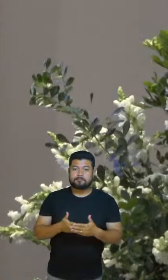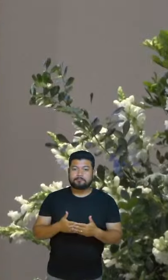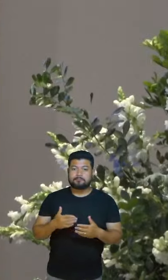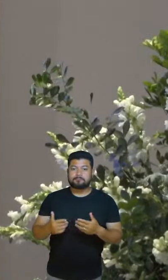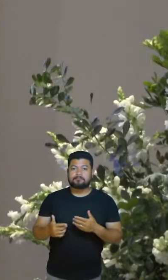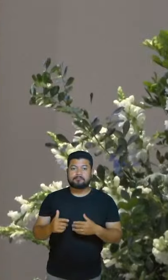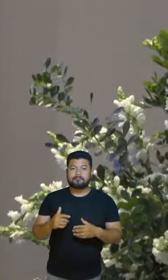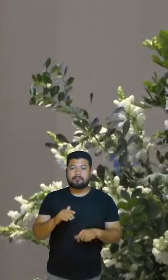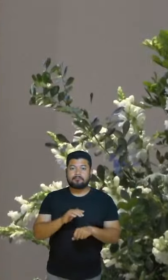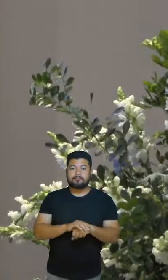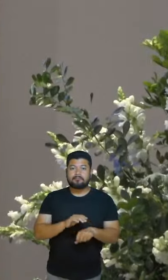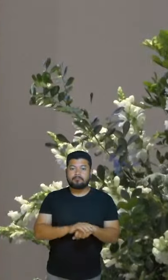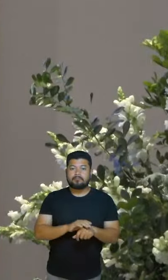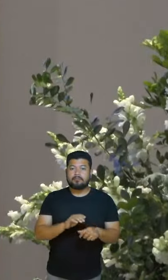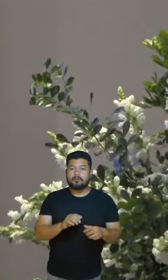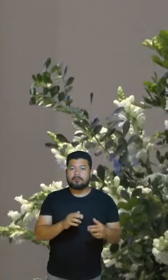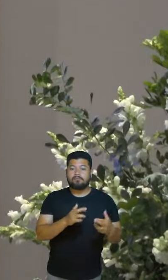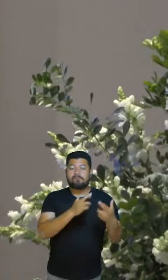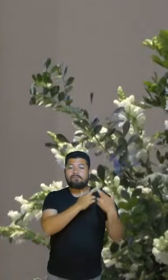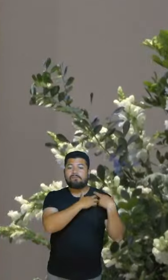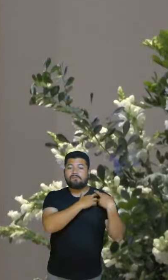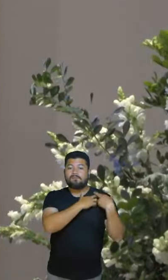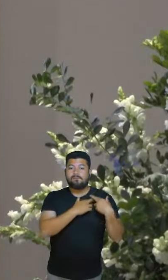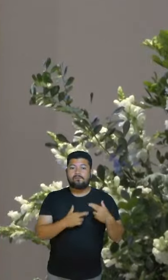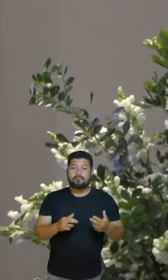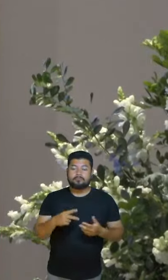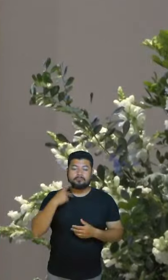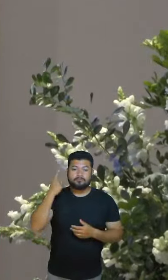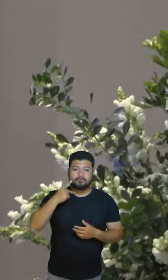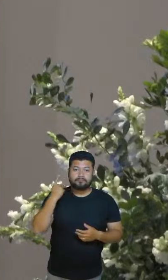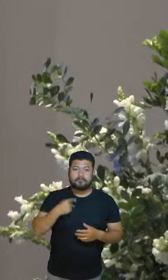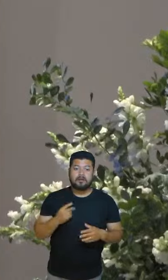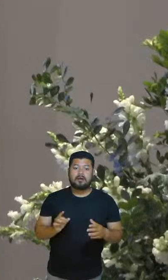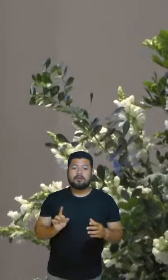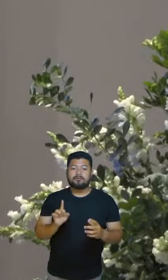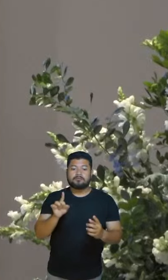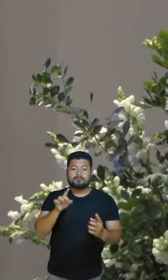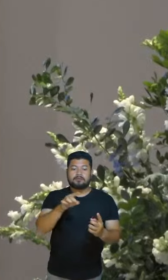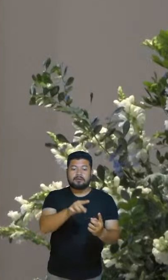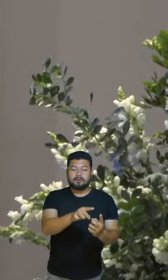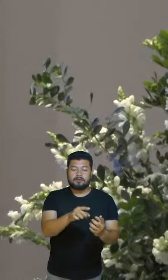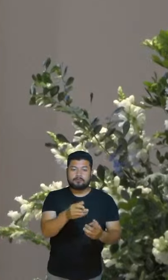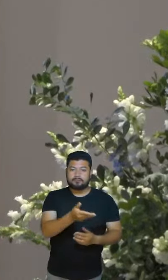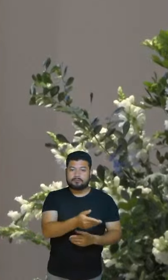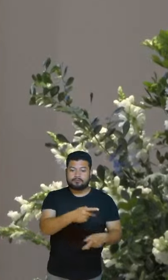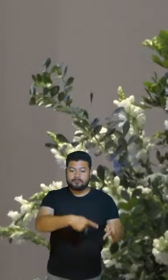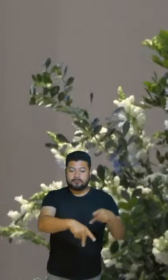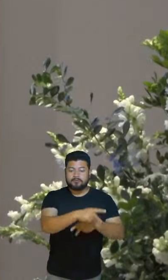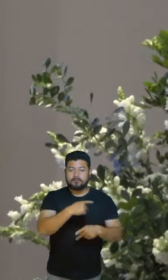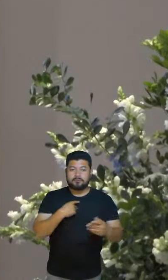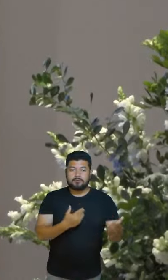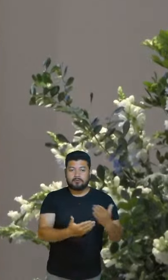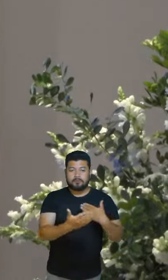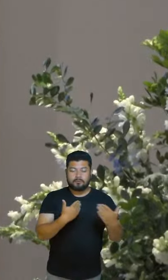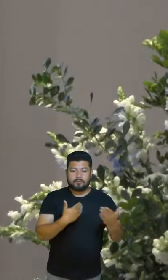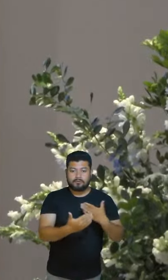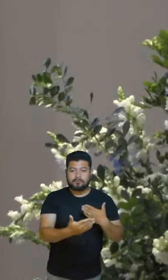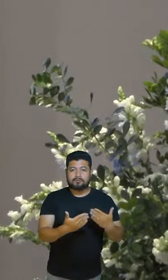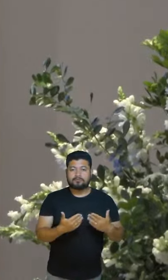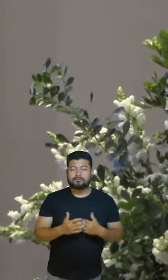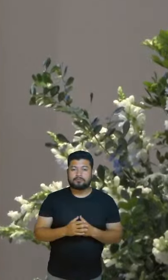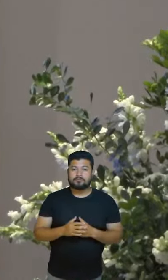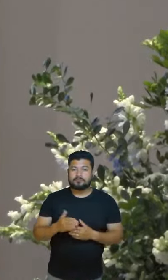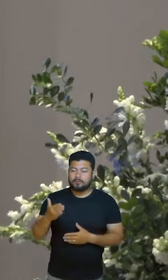Parlamento que vai buscar lá na base A sua o que os os nossos o nosso povo quer e o